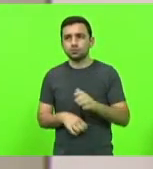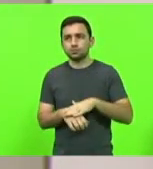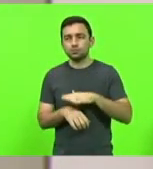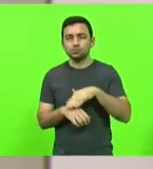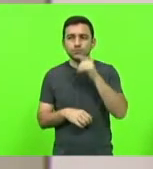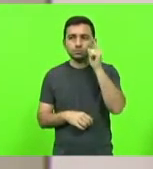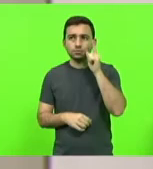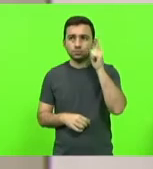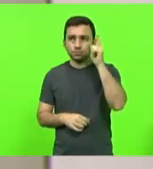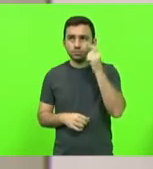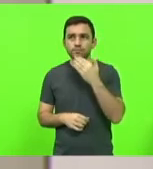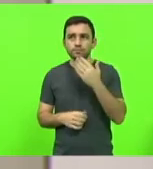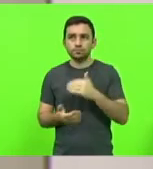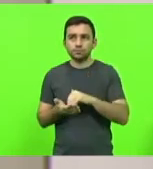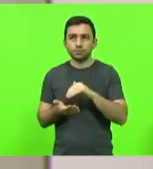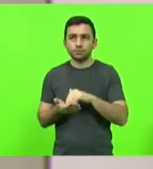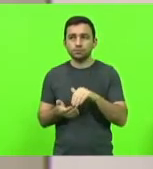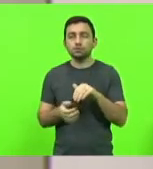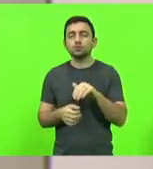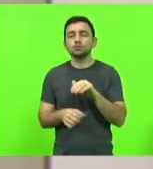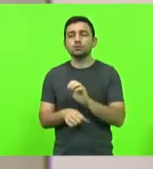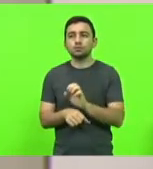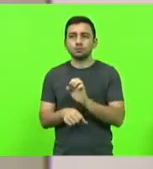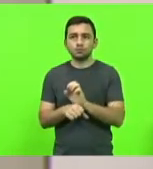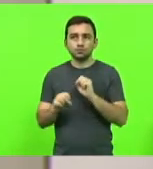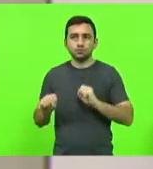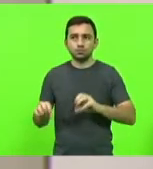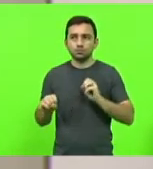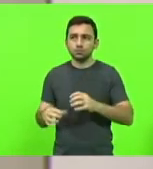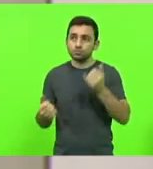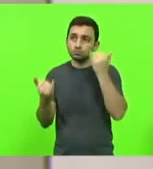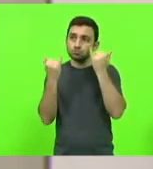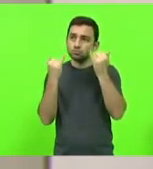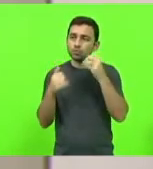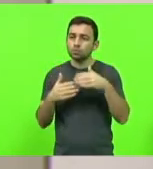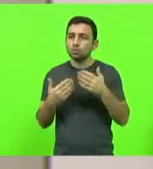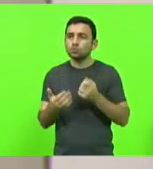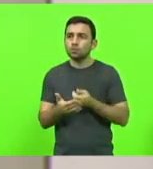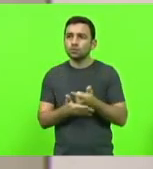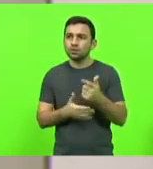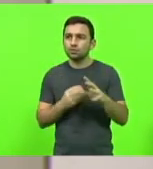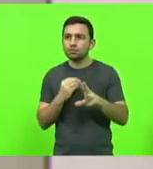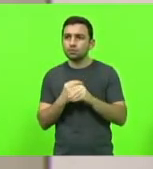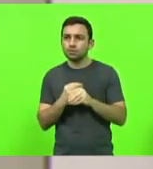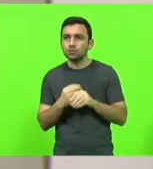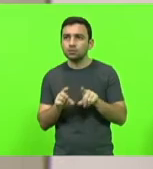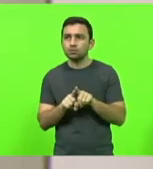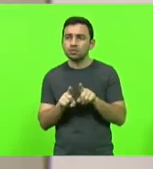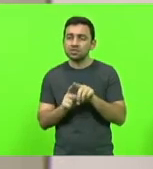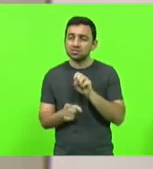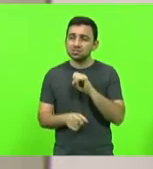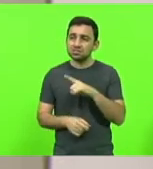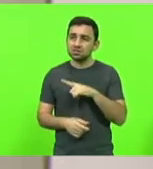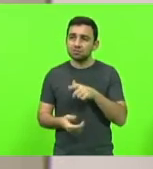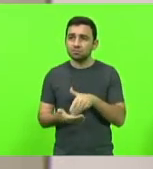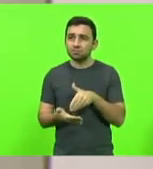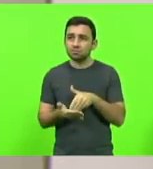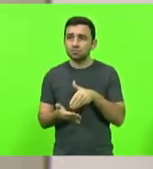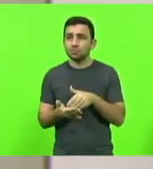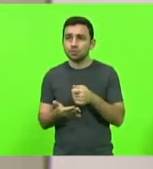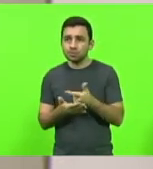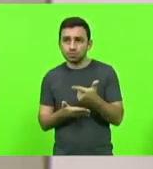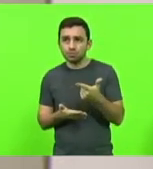Schuster, solicitando ao secretário de Estado da Educação informações acerca do pagamento de emendas, bem como se há algum impedimento no pagamento.